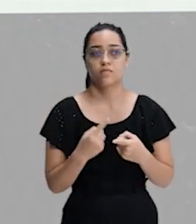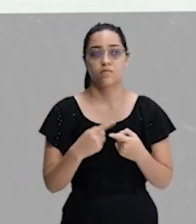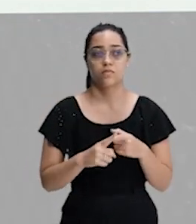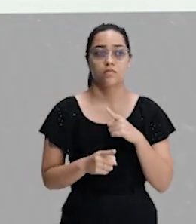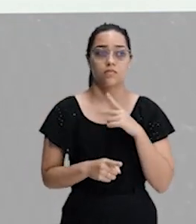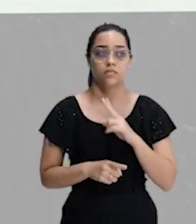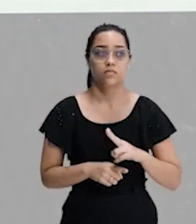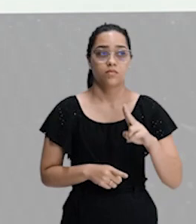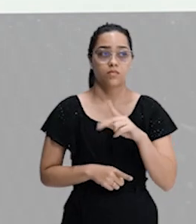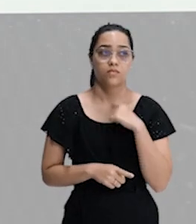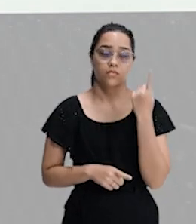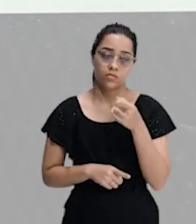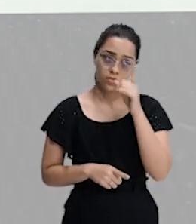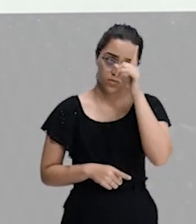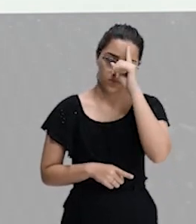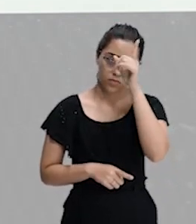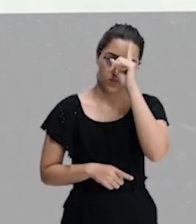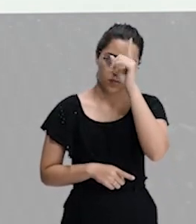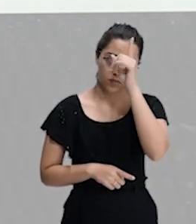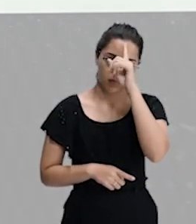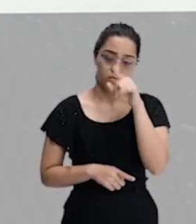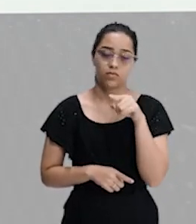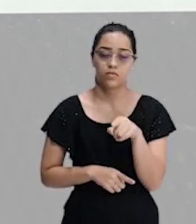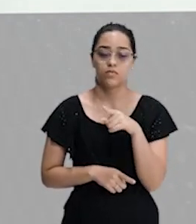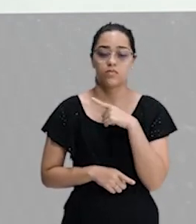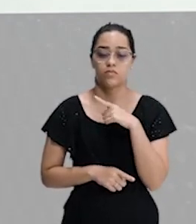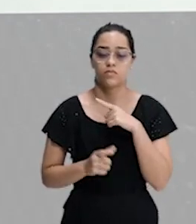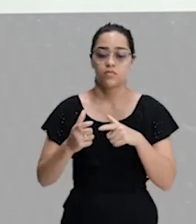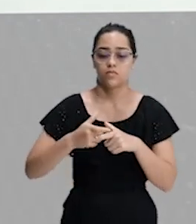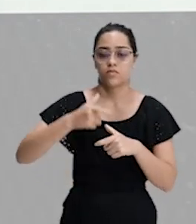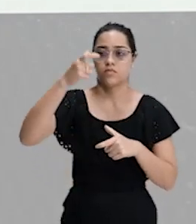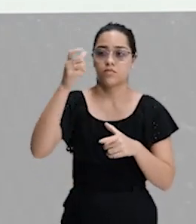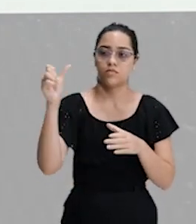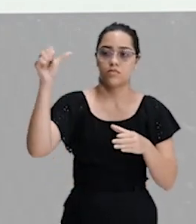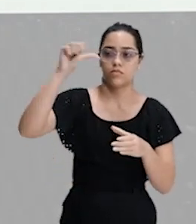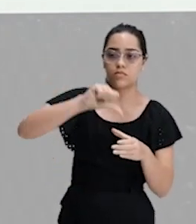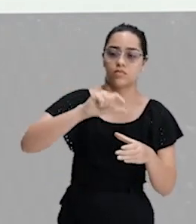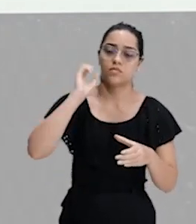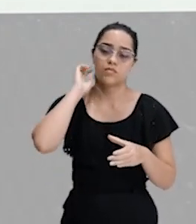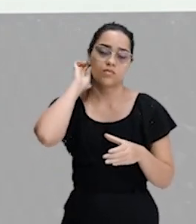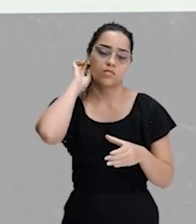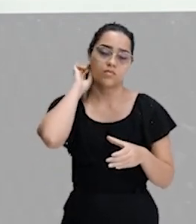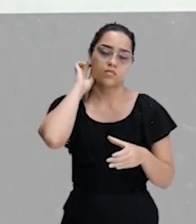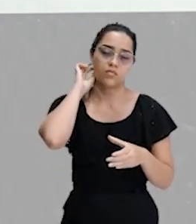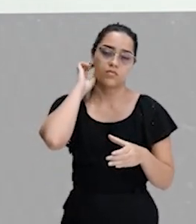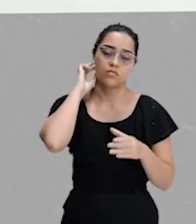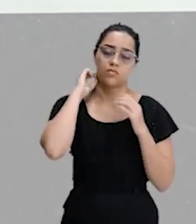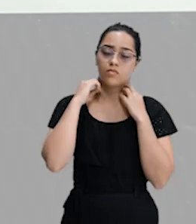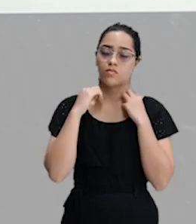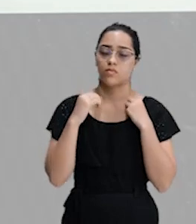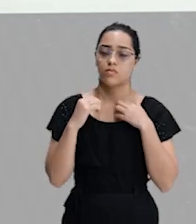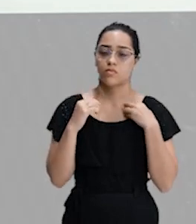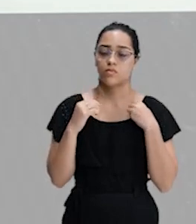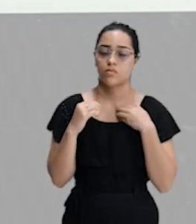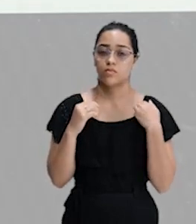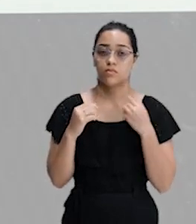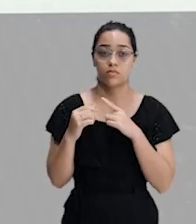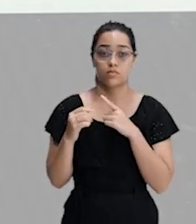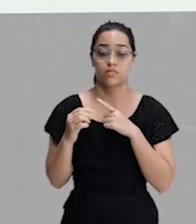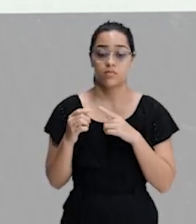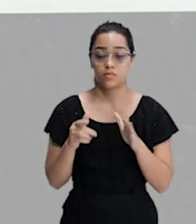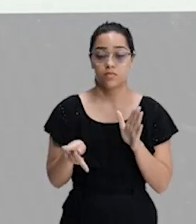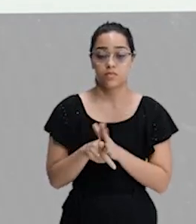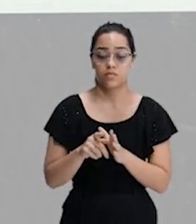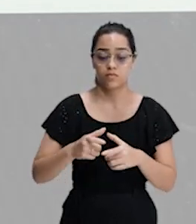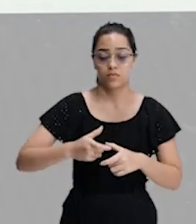ela é muito usada no nosso dia a dia, né? Você vê os reservatórios, os recipientes, né? Todos, maioria, no